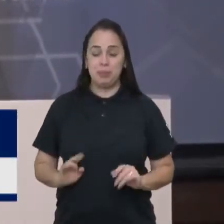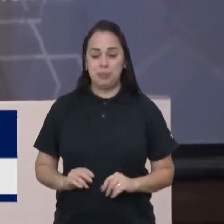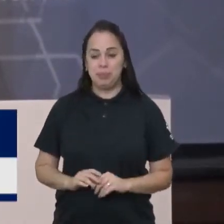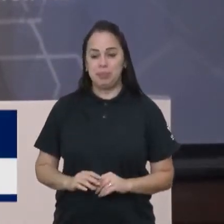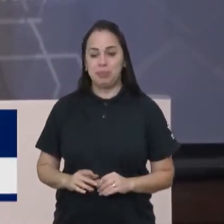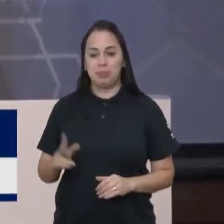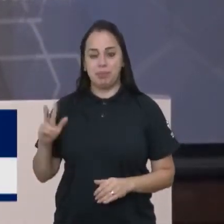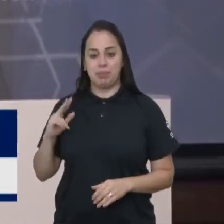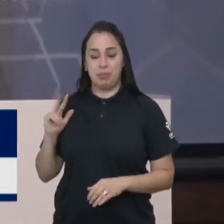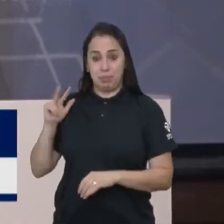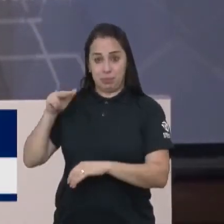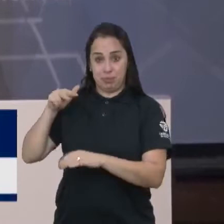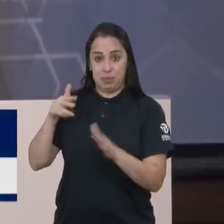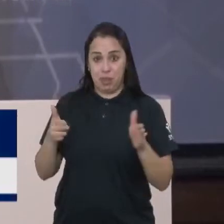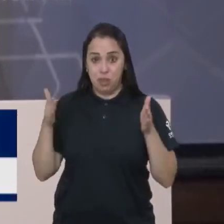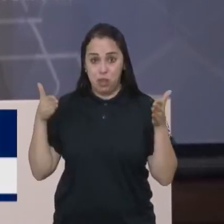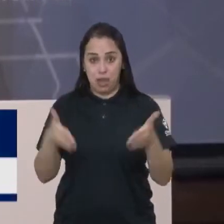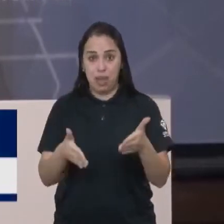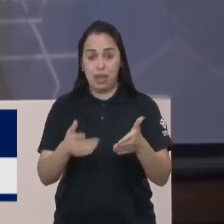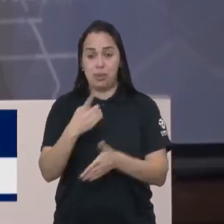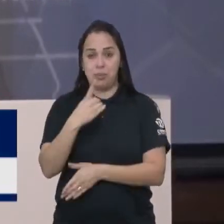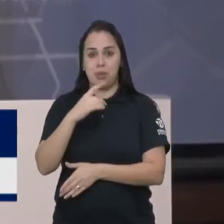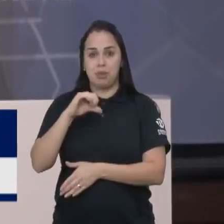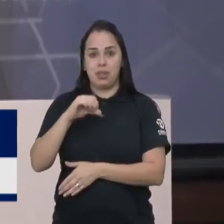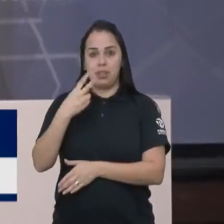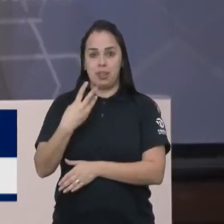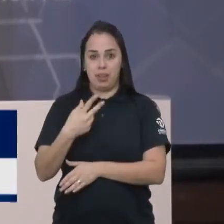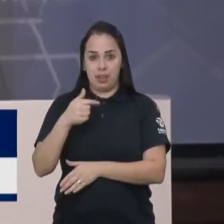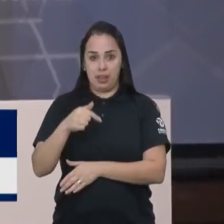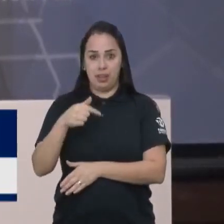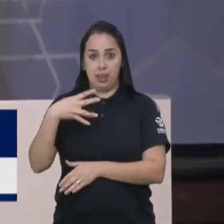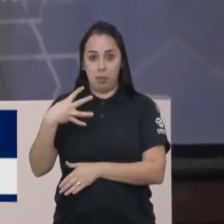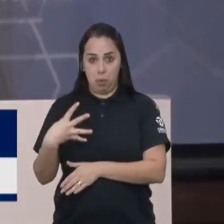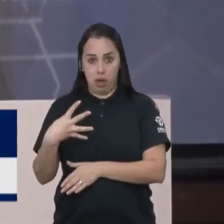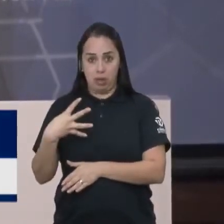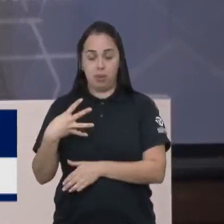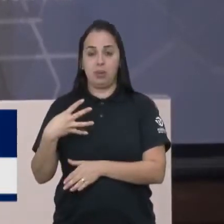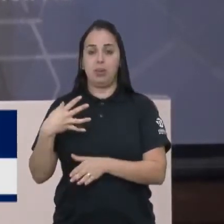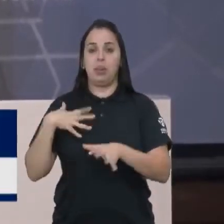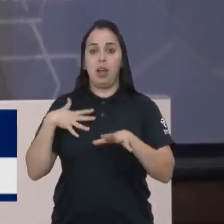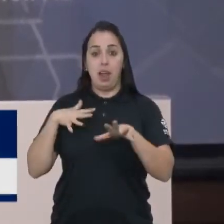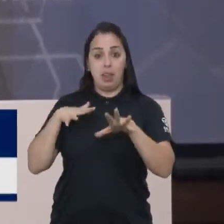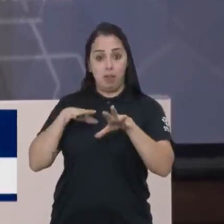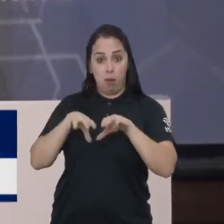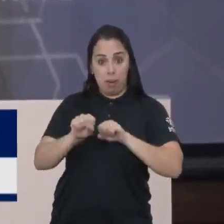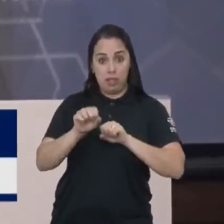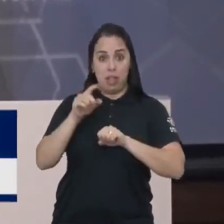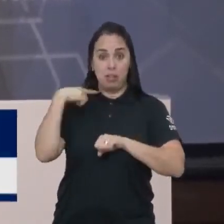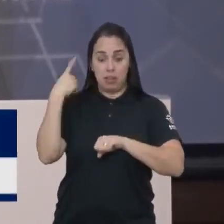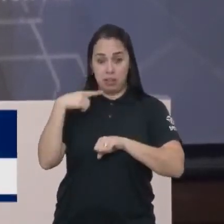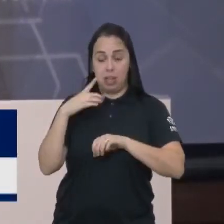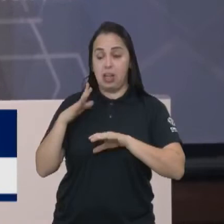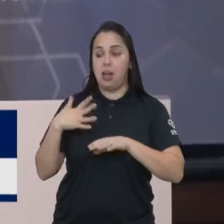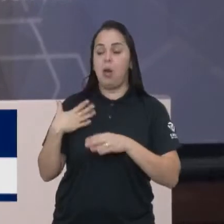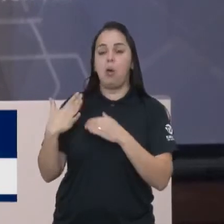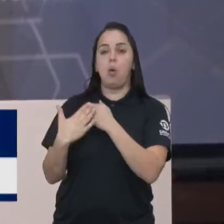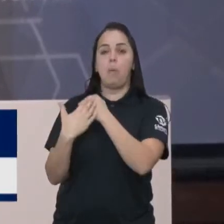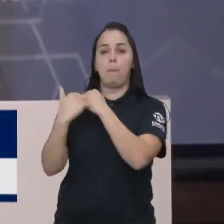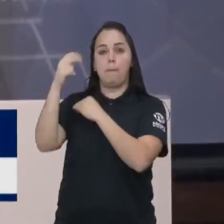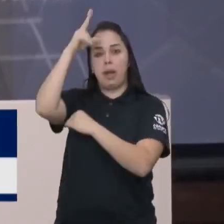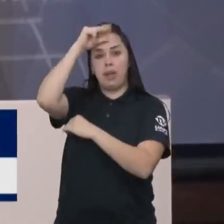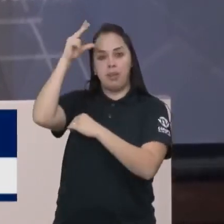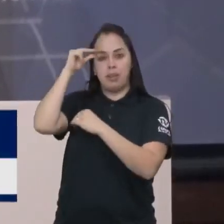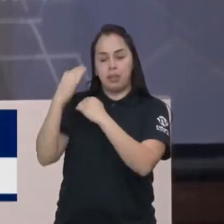Aqui cheguei em março de 74, advogado recém-formado, a convite do prefeito Sérgio Sobral, cuja administração visionária